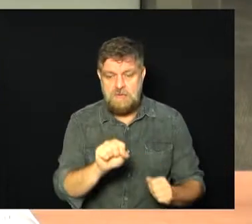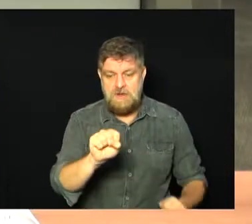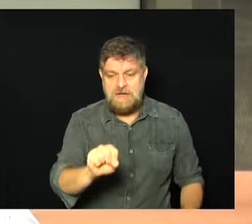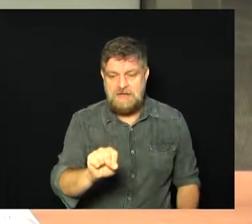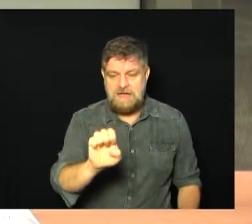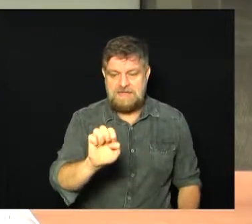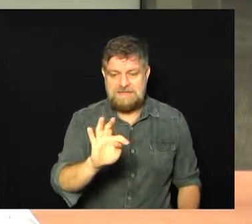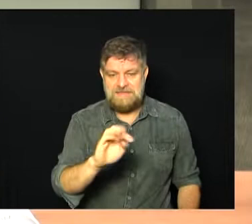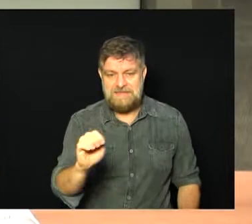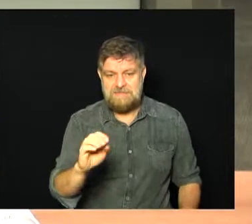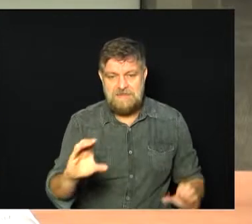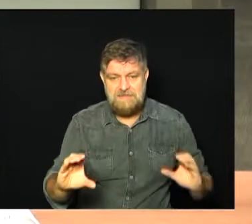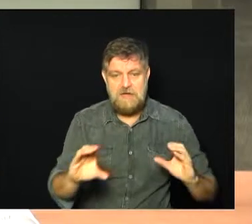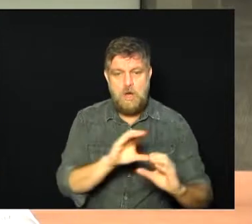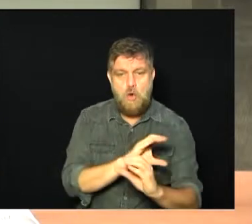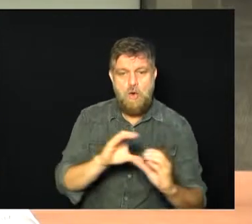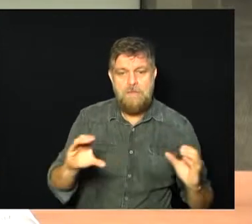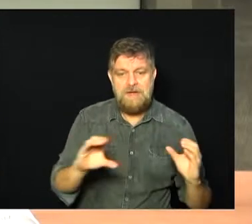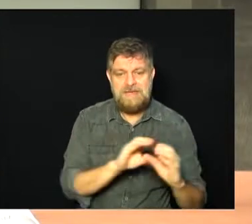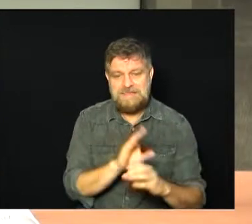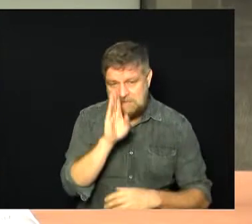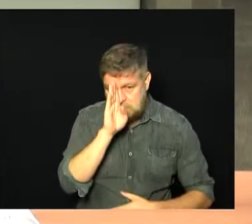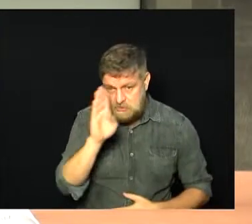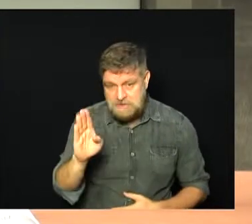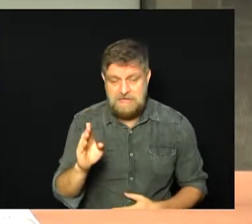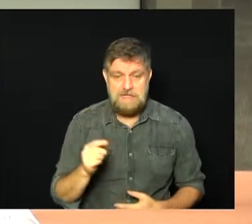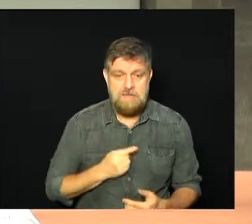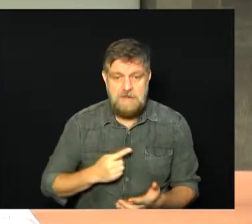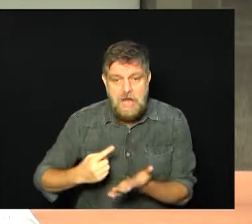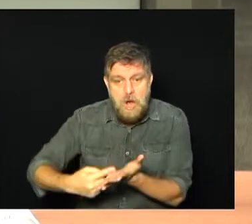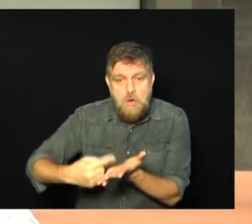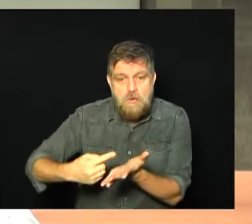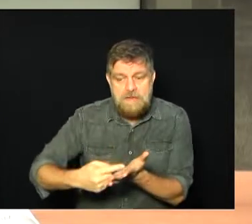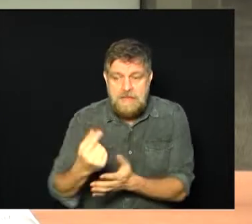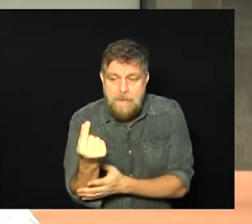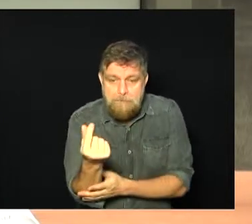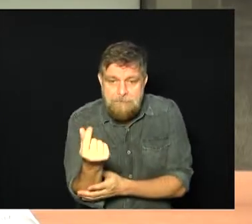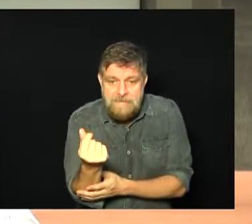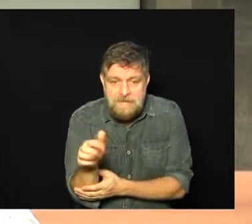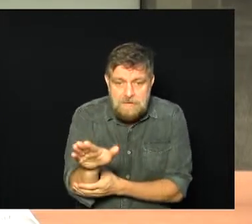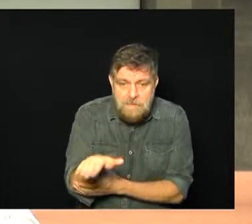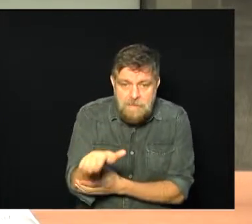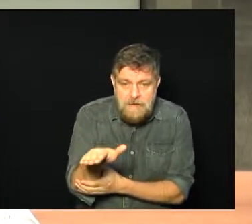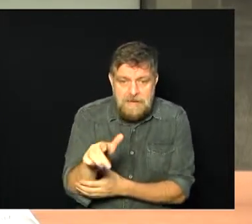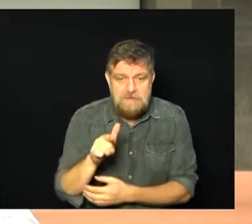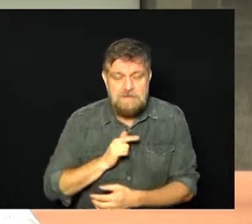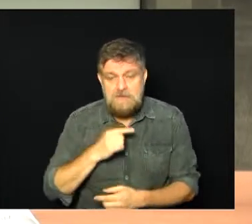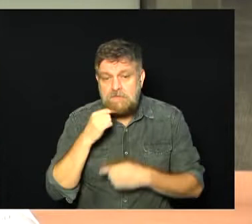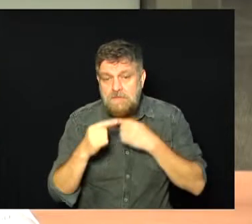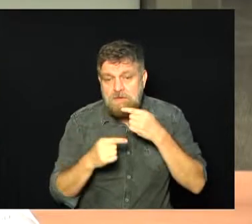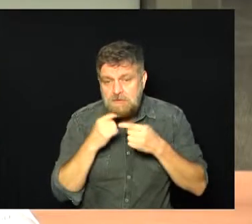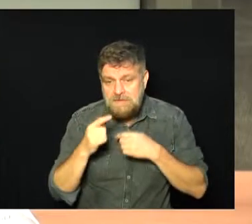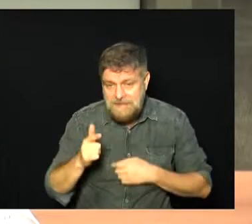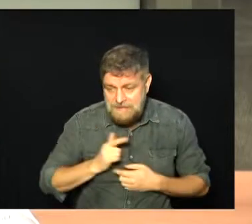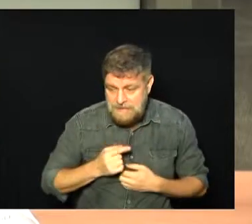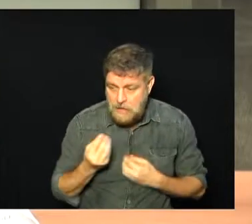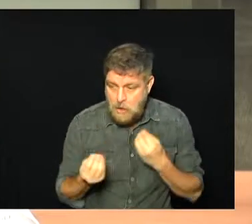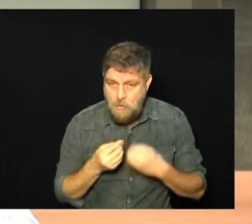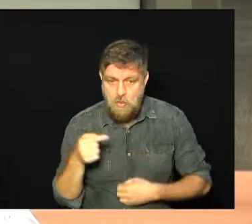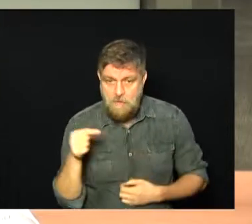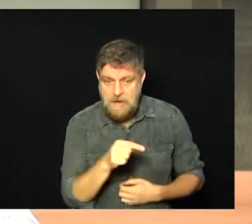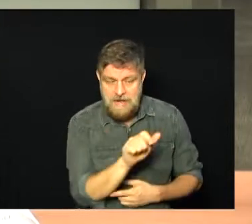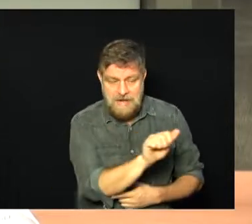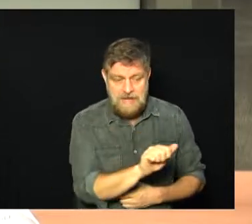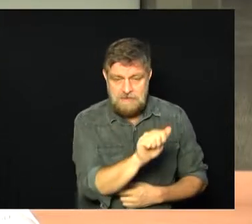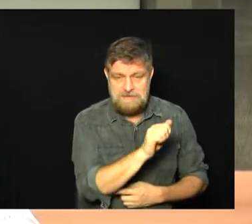para, de repente, rever a questão dessas taxas, se existe um diálogo nesse sentido. Então, é uma dúvida que eu tenho, se existe um canal direto, e